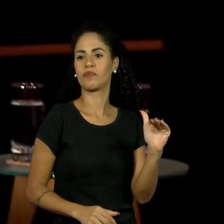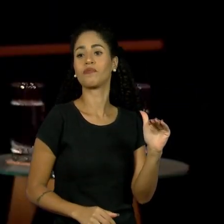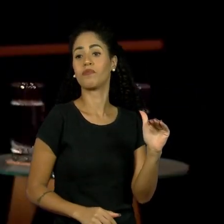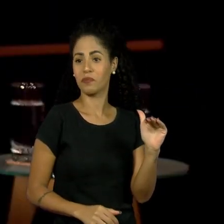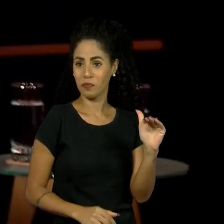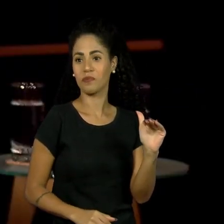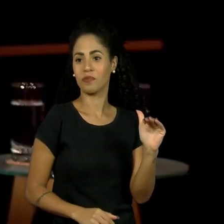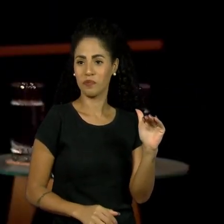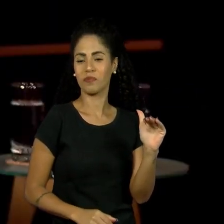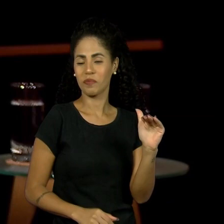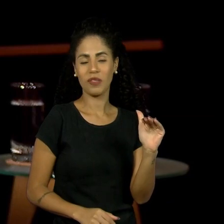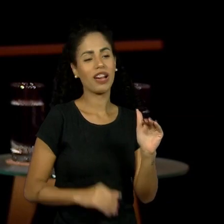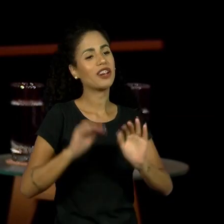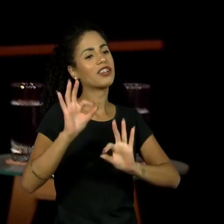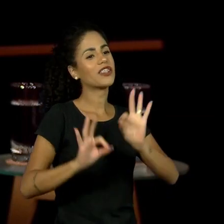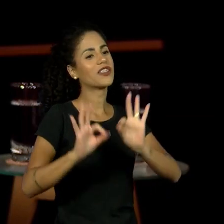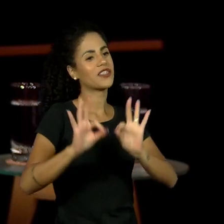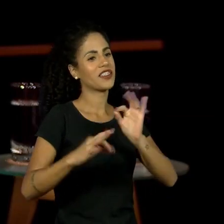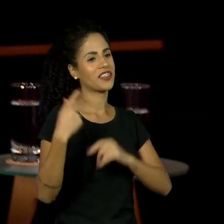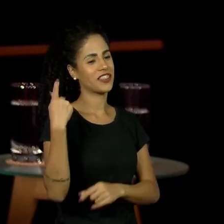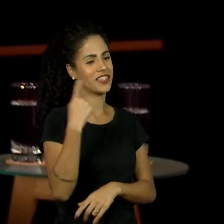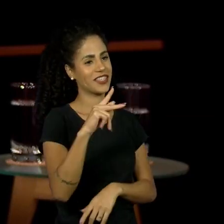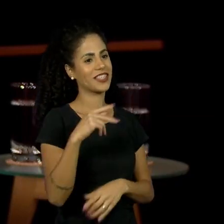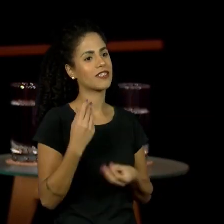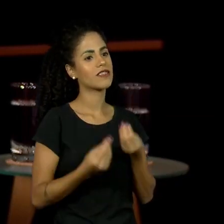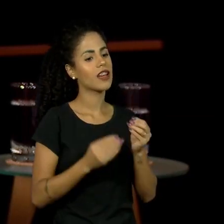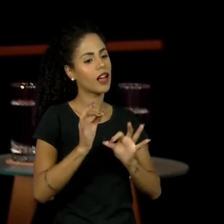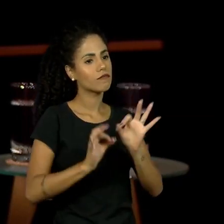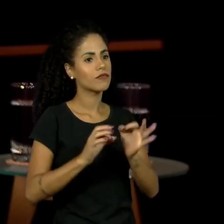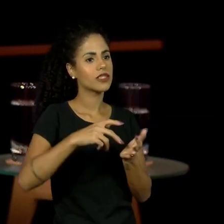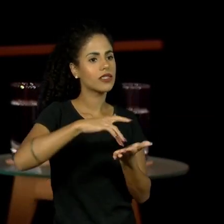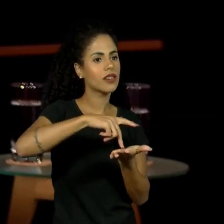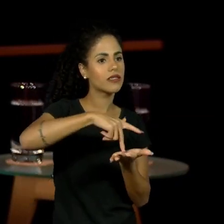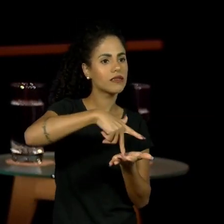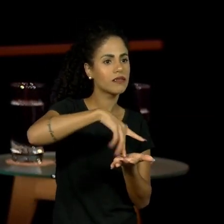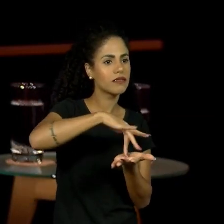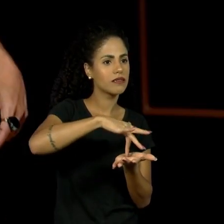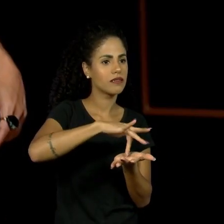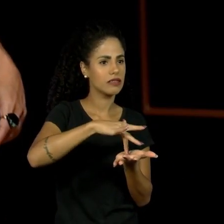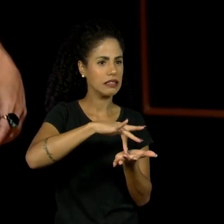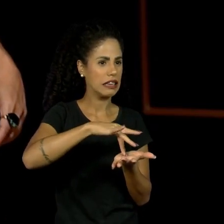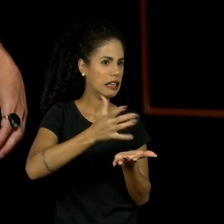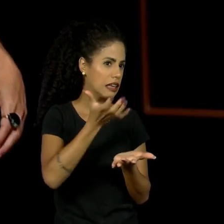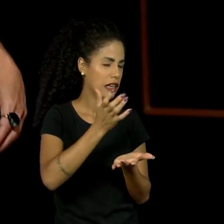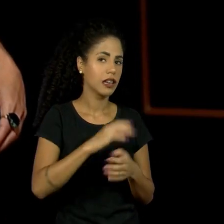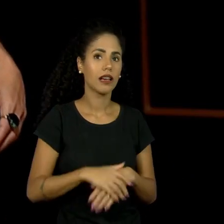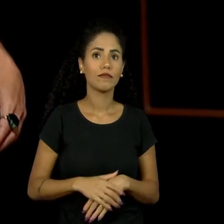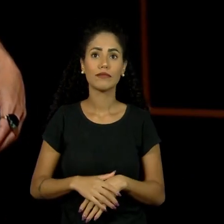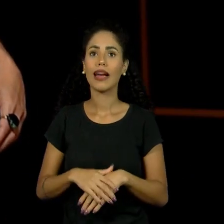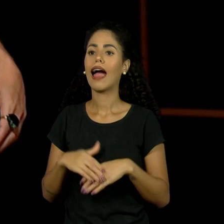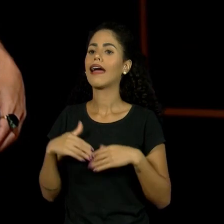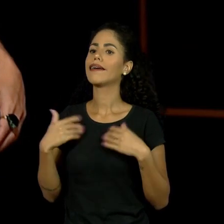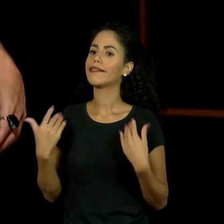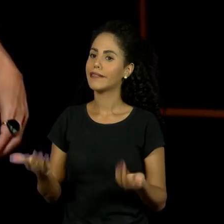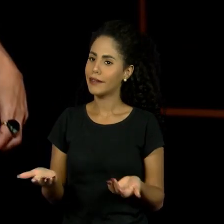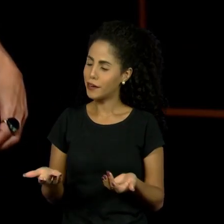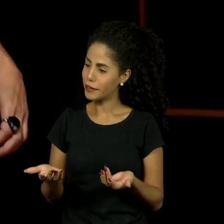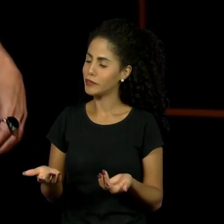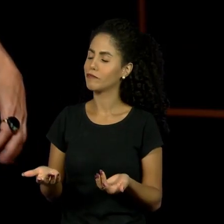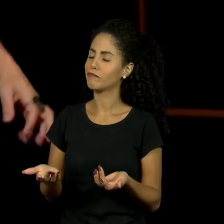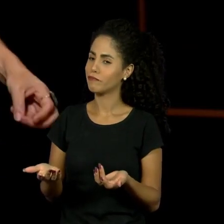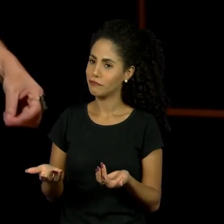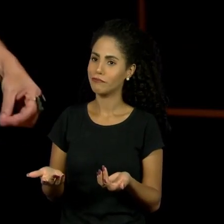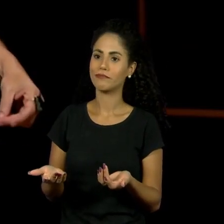Dentre os seus projetos de vida, em algum momento, você queria ser bailarina também? Pois então, vai na mesma história de todo